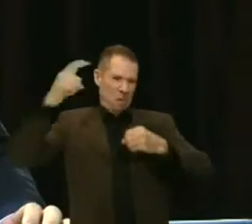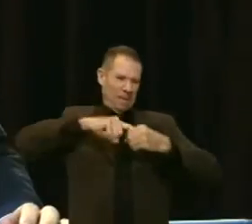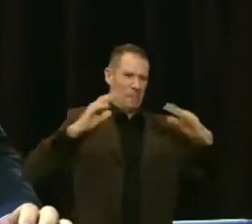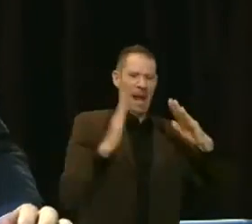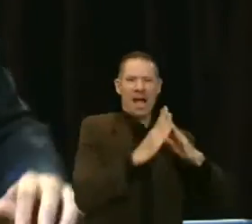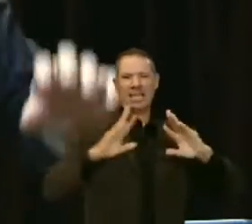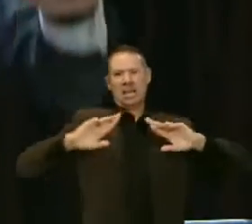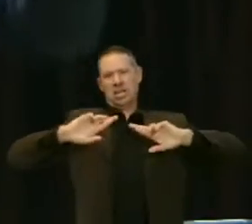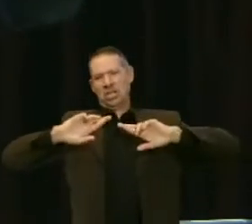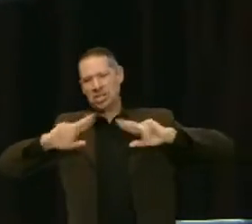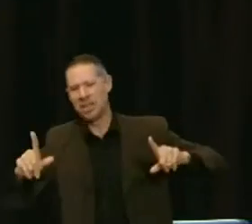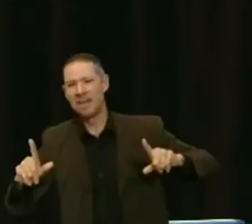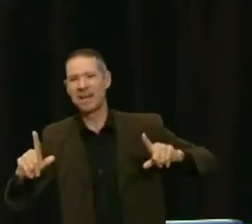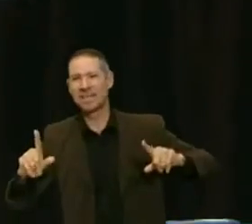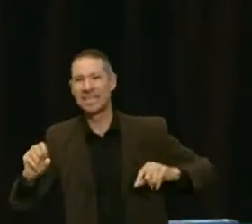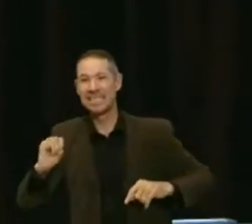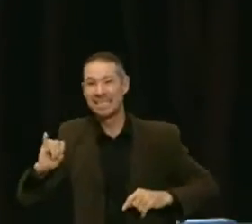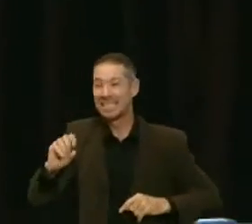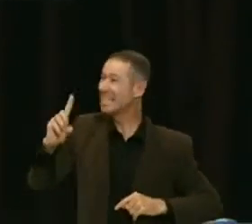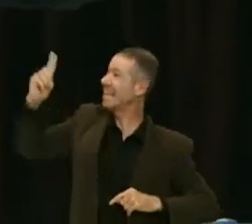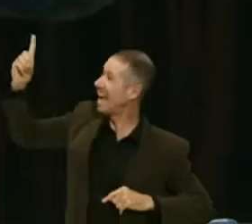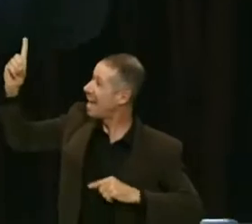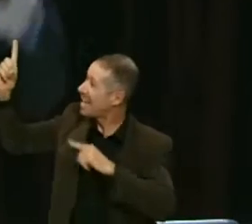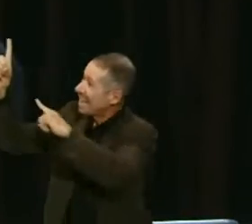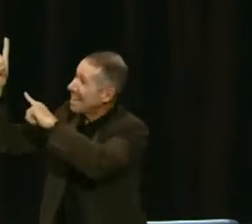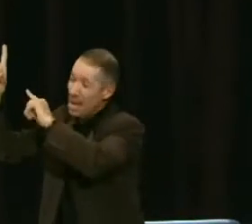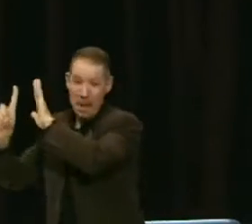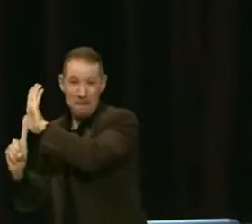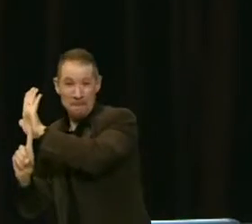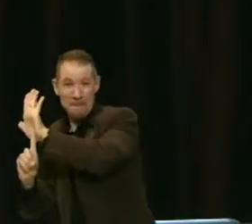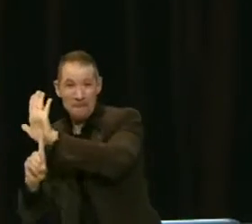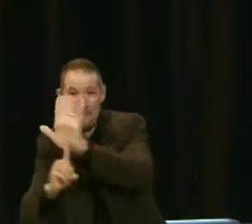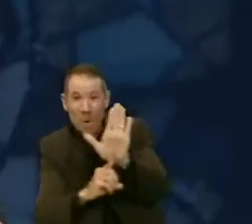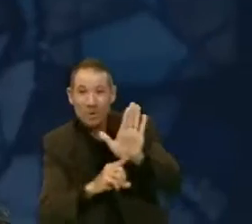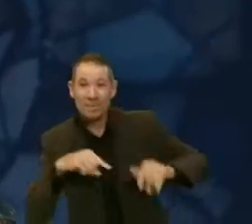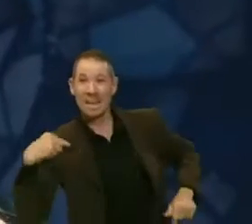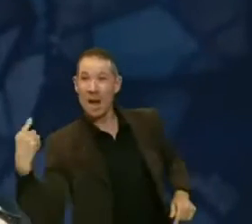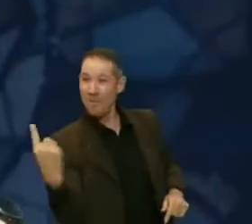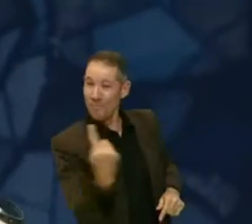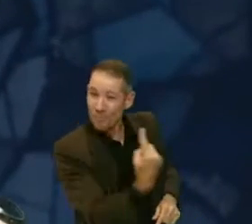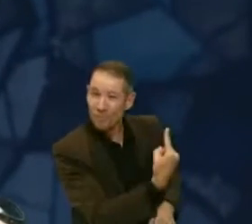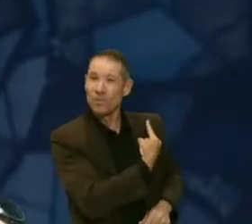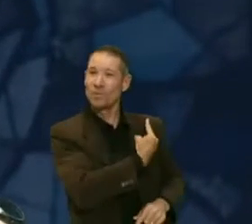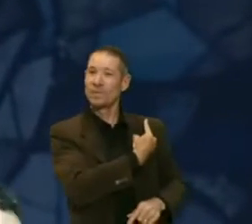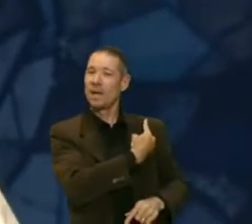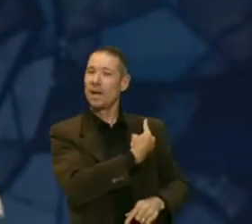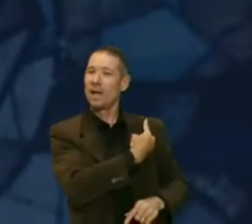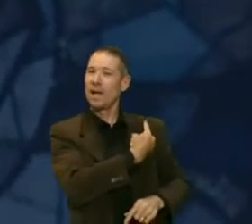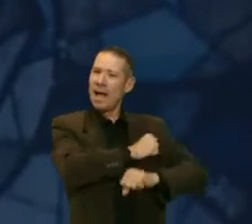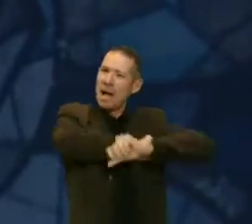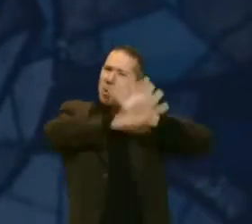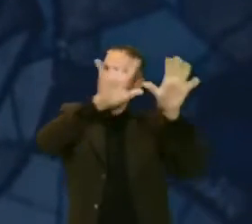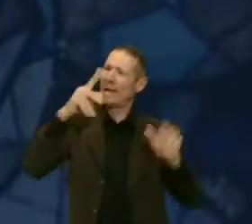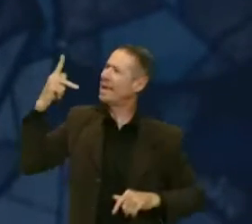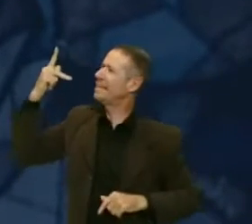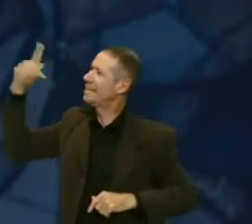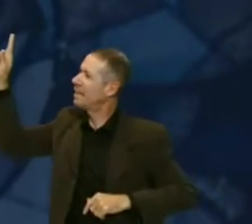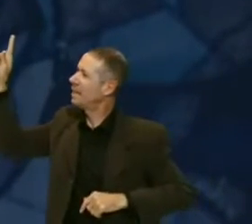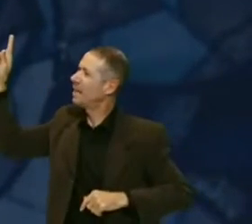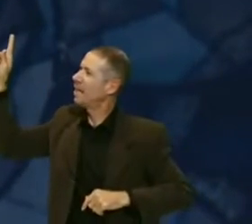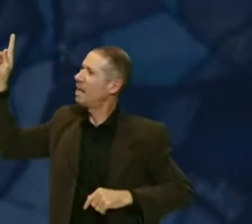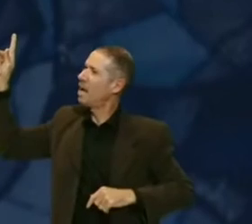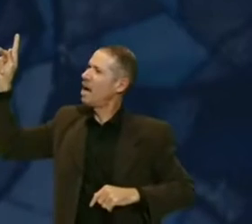diferente. Se Ele simplesmente se mostrar a você, a glória dEle nos